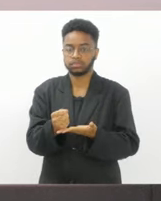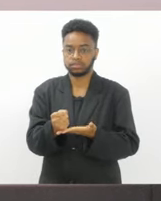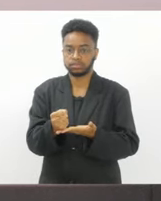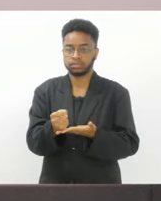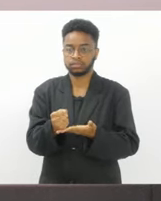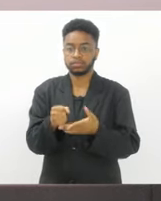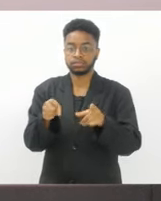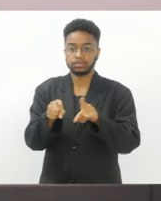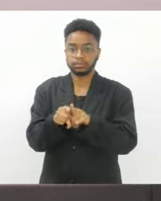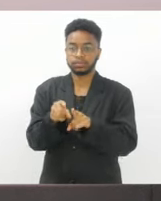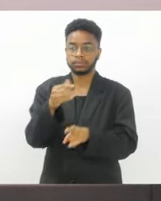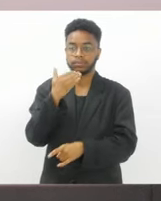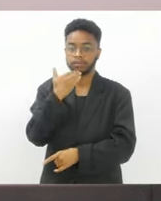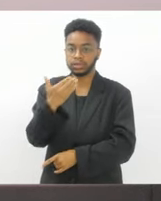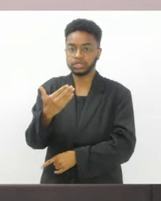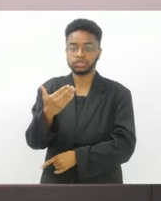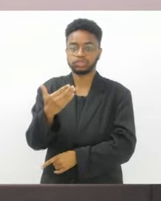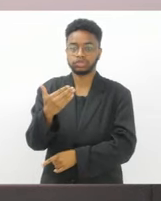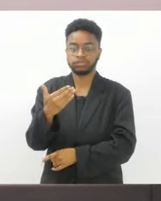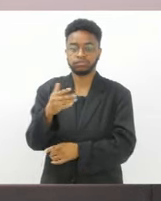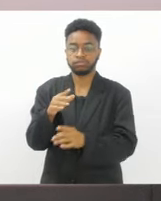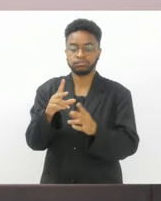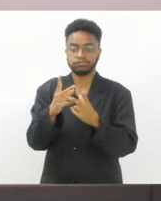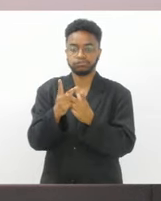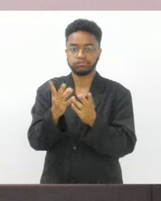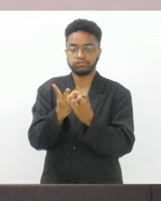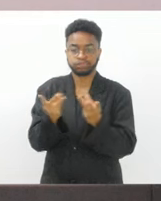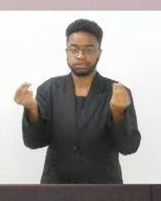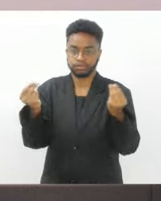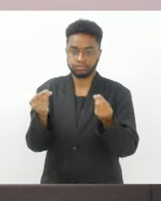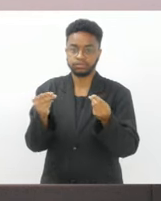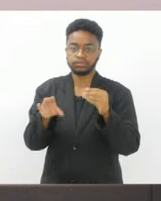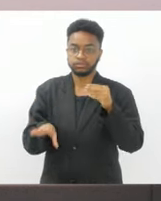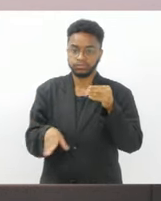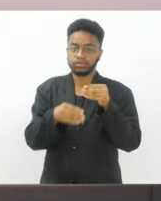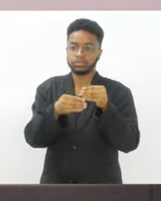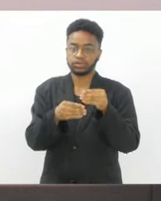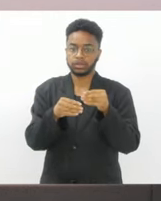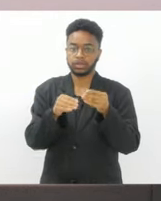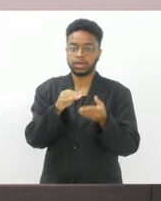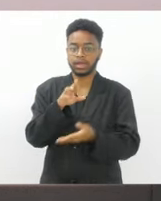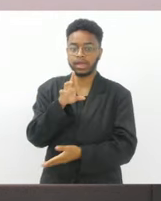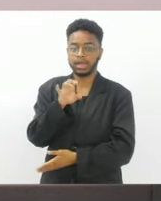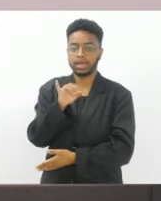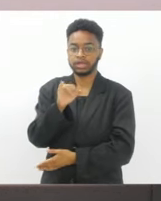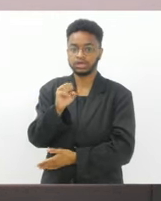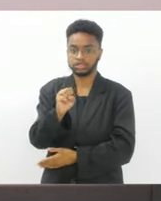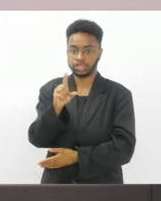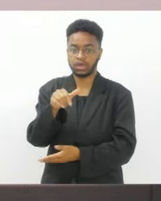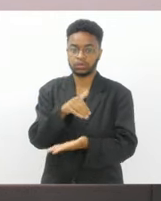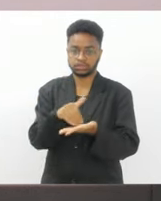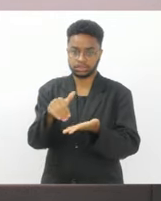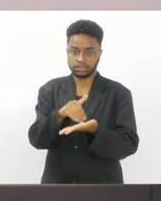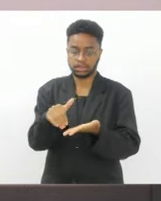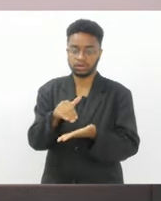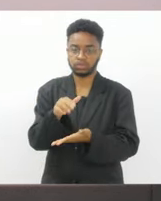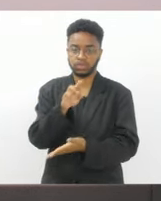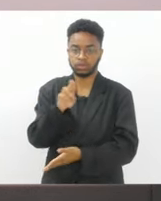pedir sua caducidade, acrescentou Reis. Reis é o secretário Washington